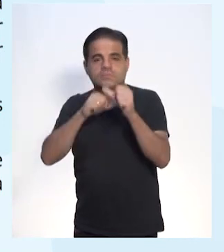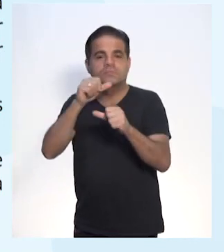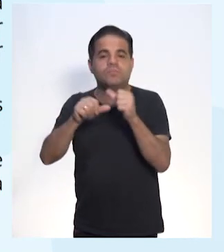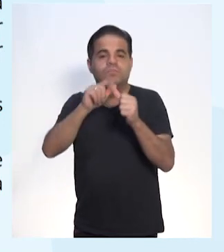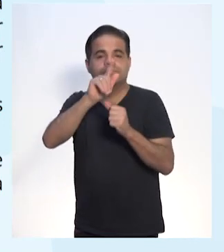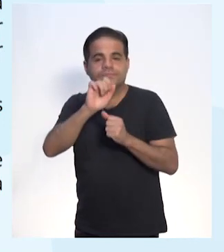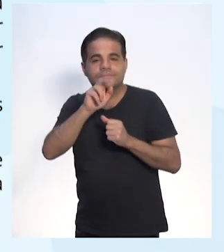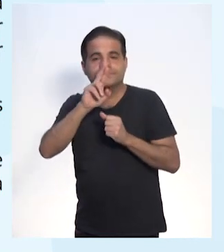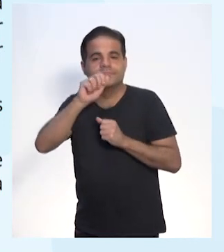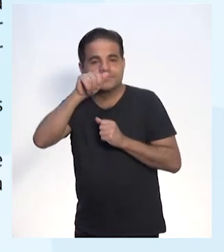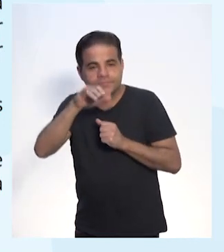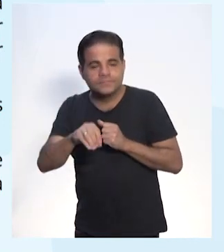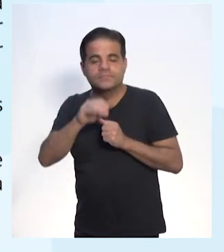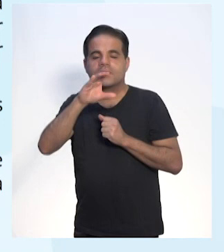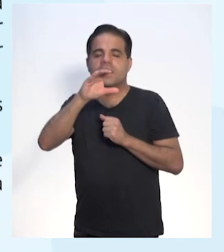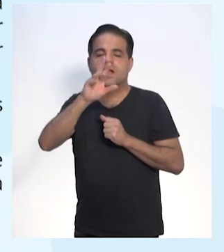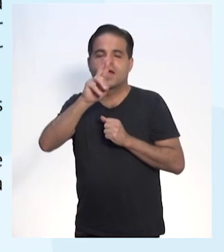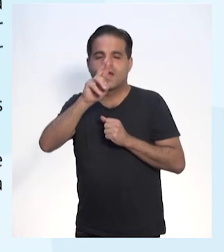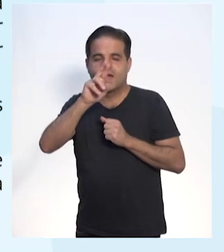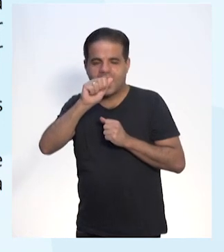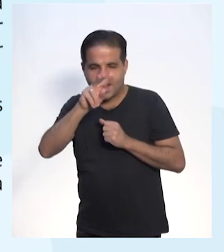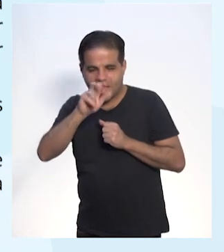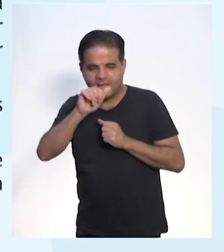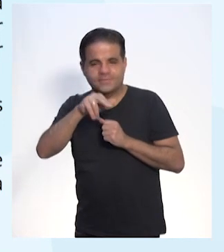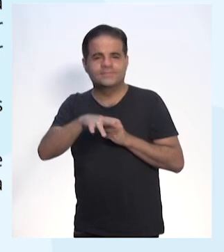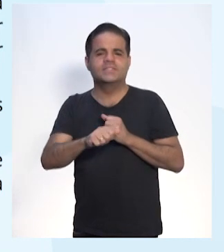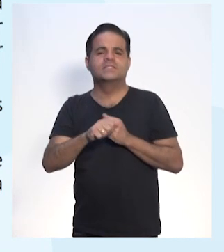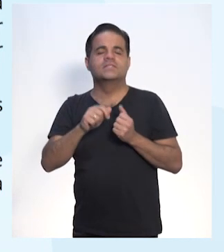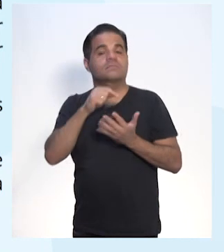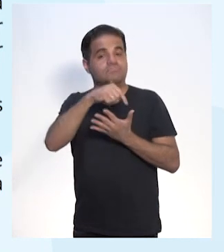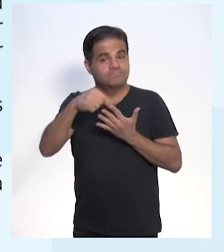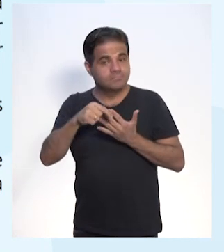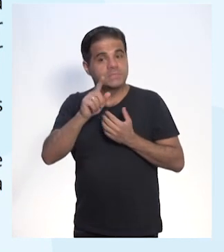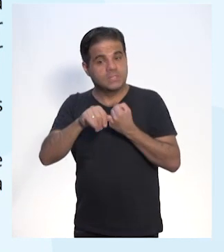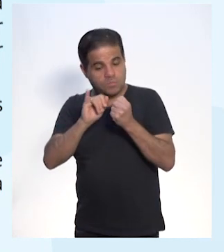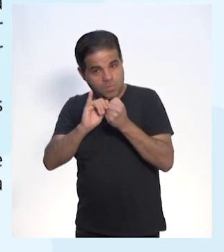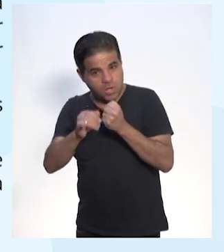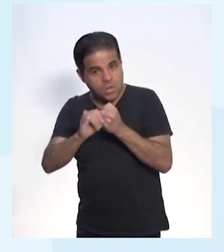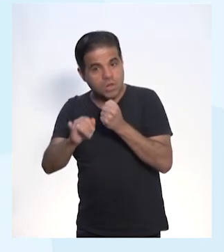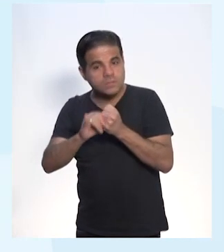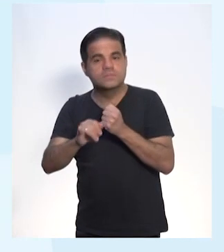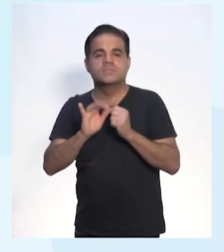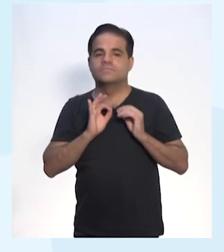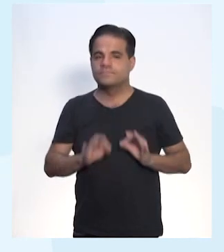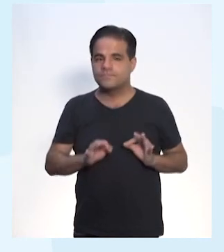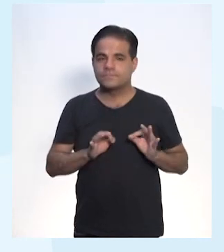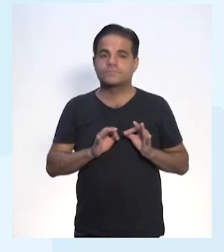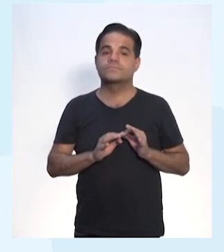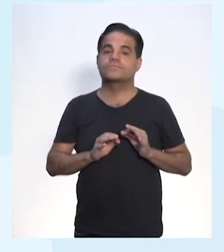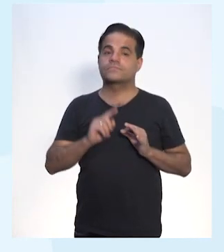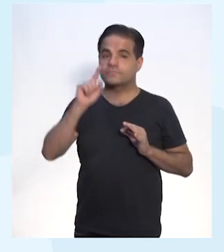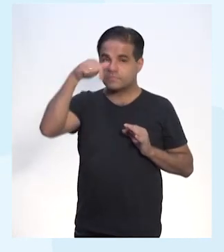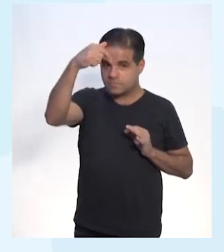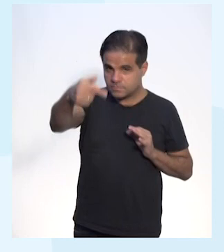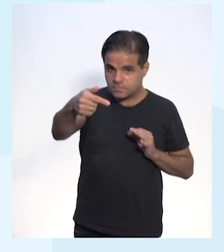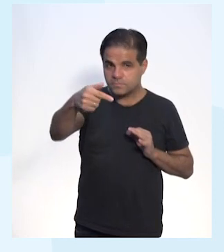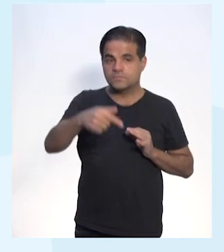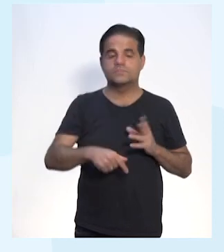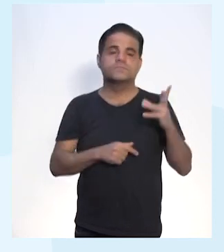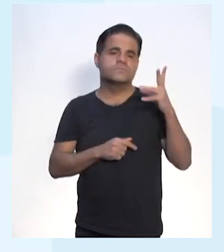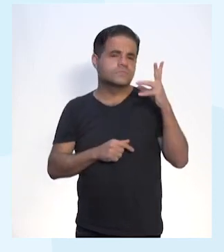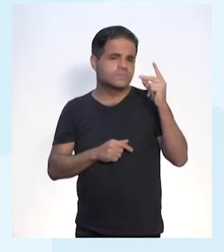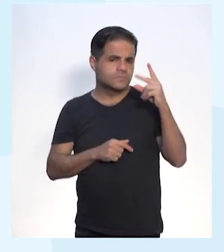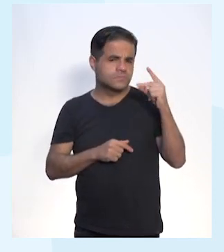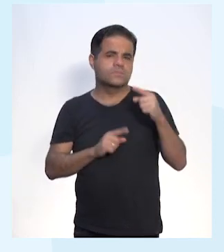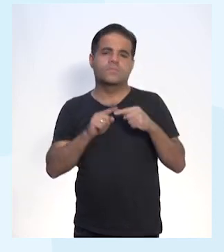dia dele. O que ele fazia no dia a dia dele? Ele regava as plantas, ele conversava com elas, ele cuidava delas com todo o